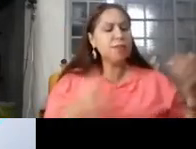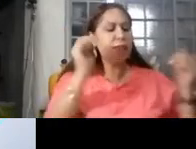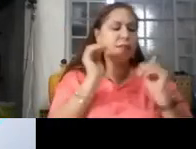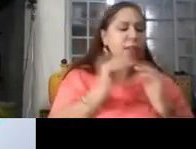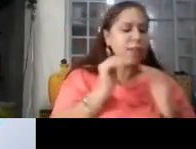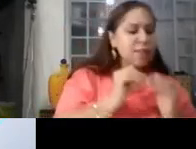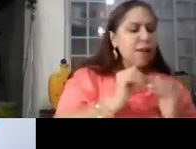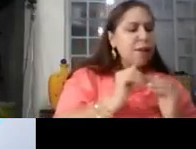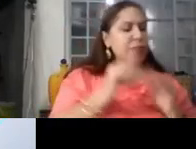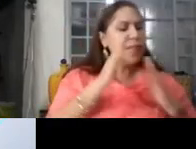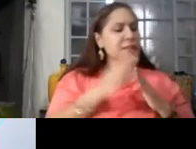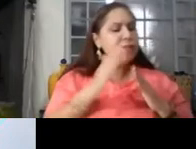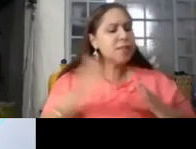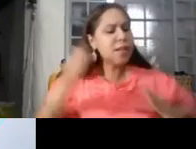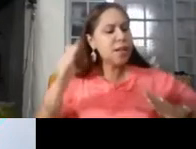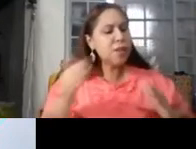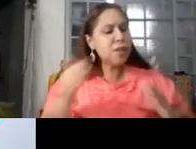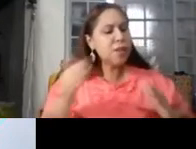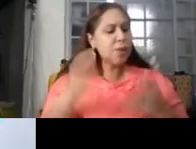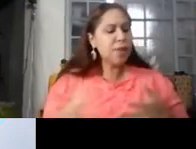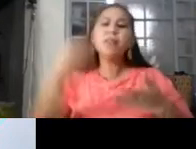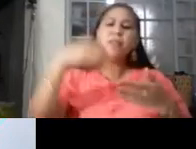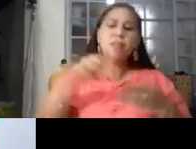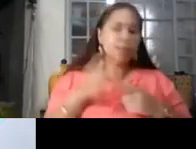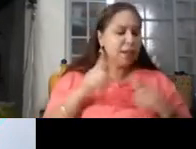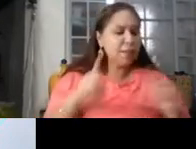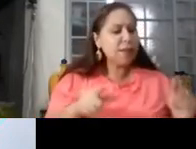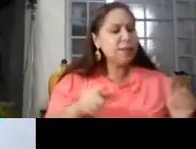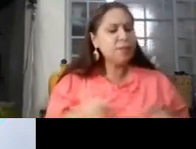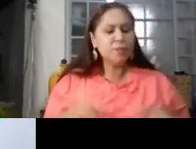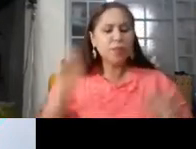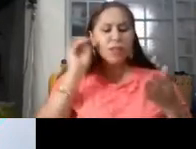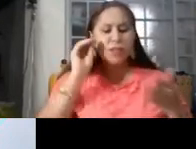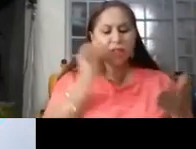da Libras e elas fizeram uma abordagem dentro da gramática